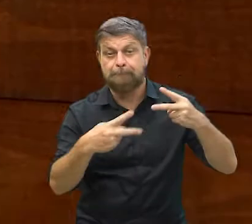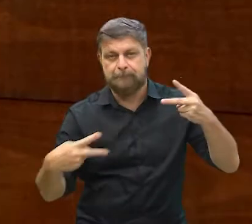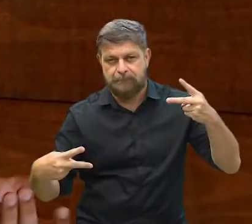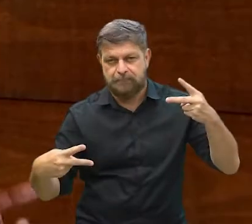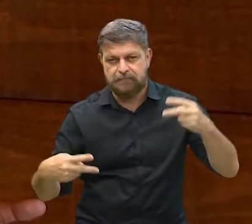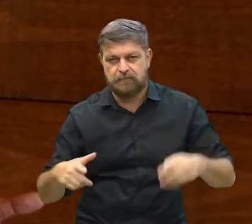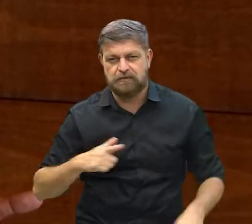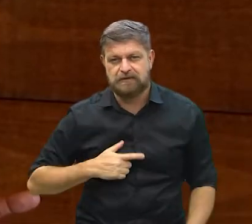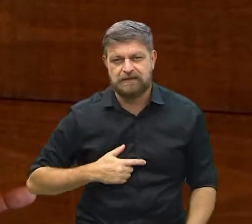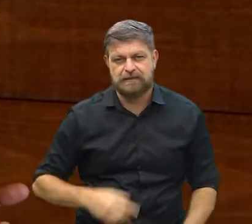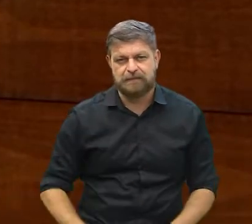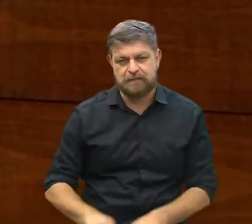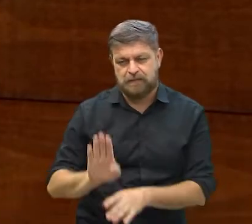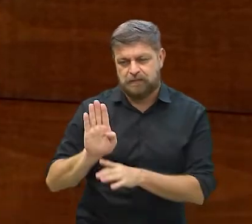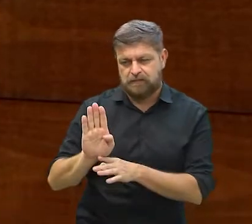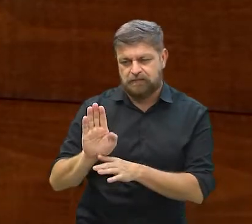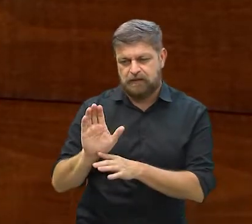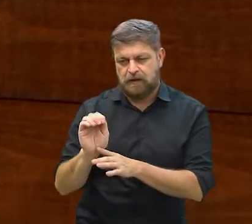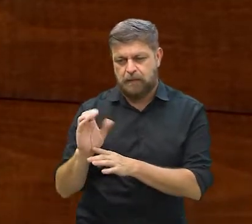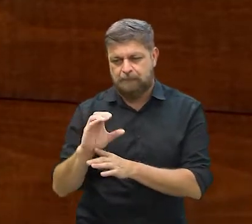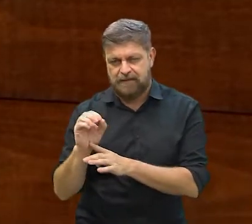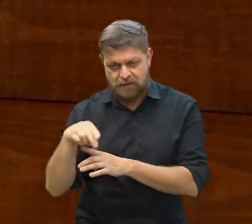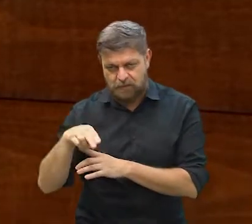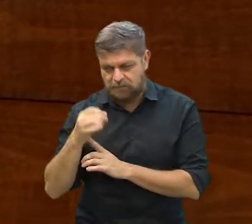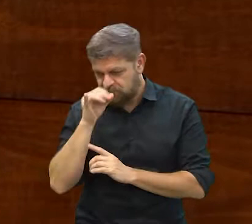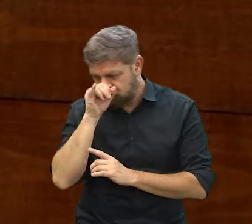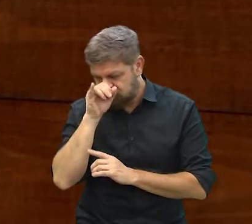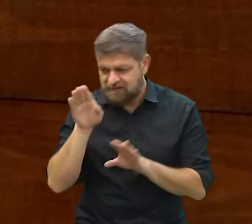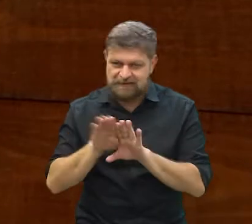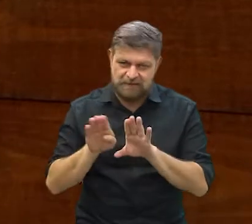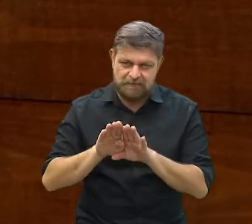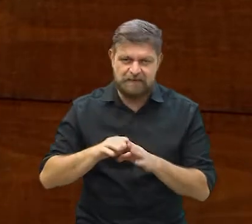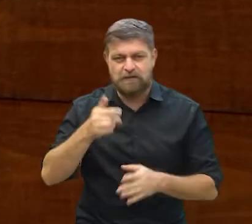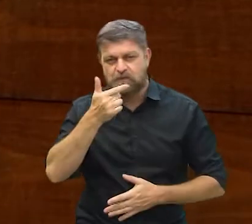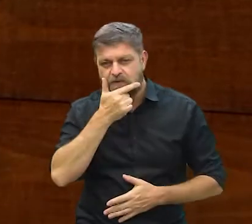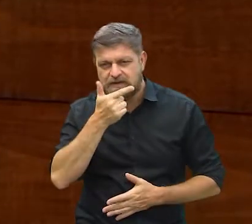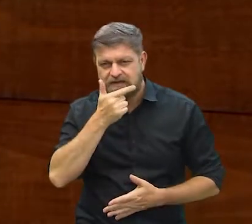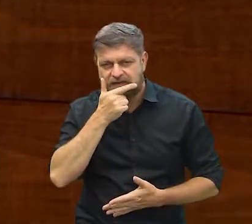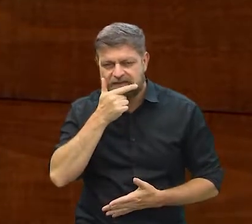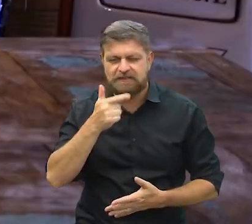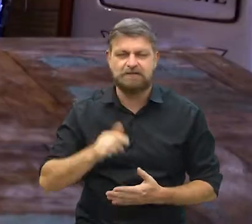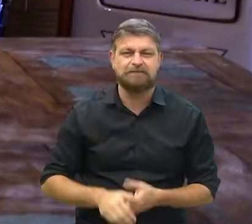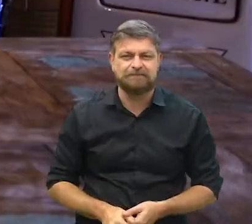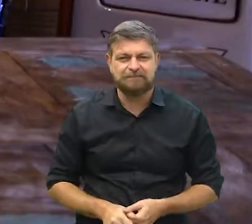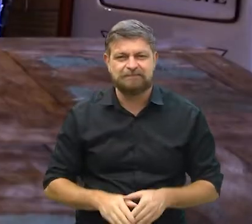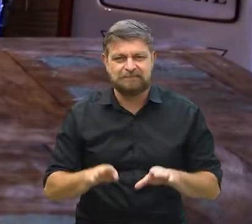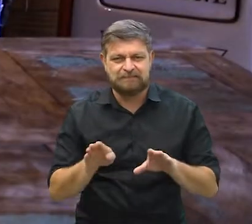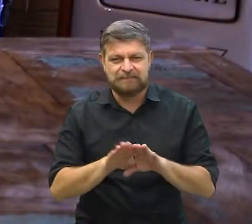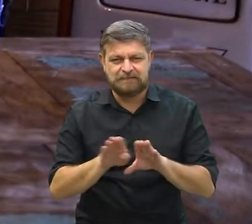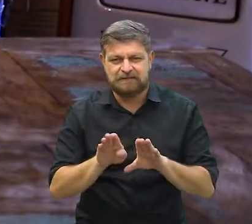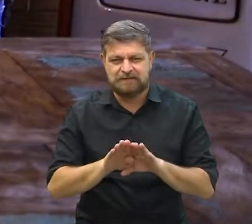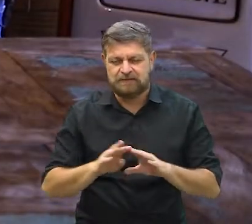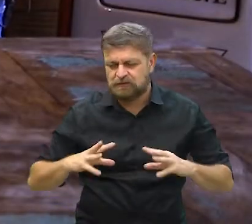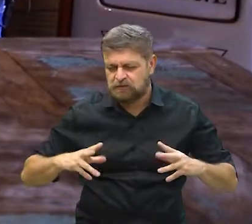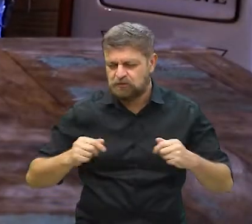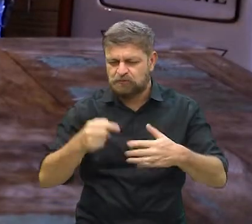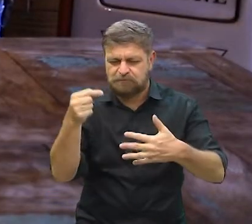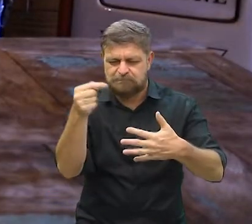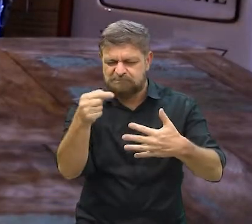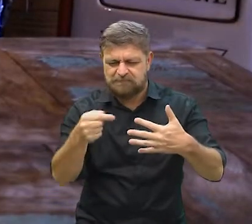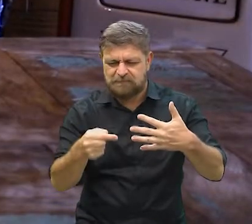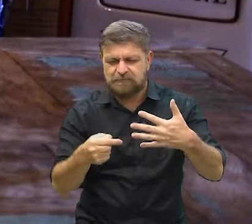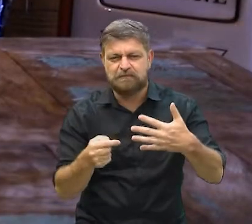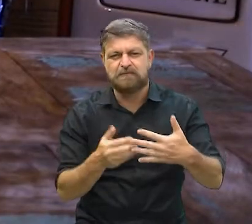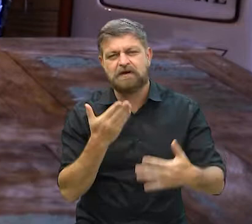usar é o bacon. Além, claro, do queijo parmesão e mas tudo de fácil acesso,